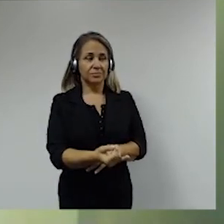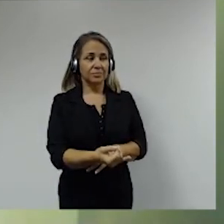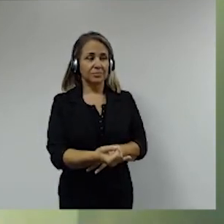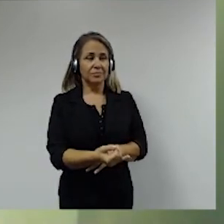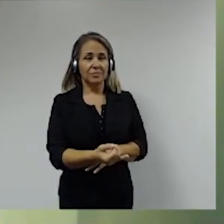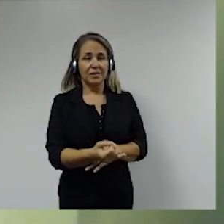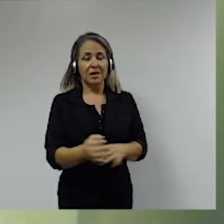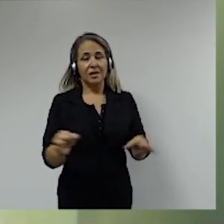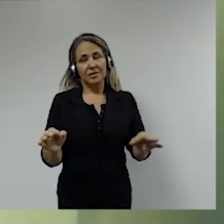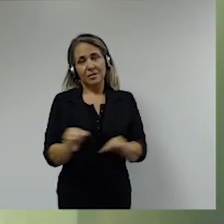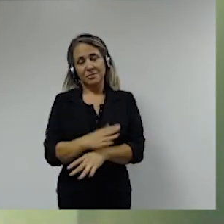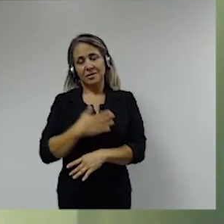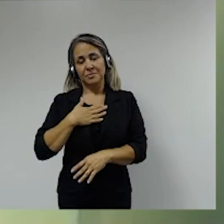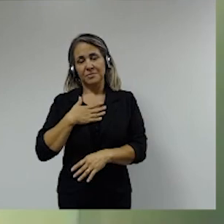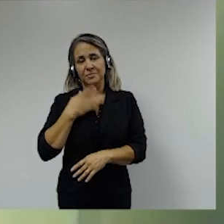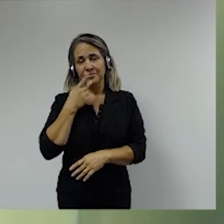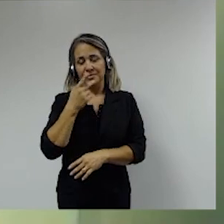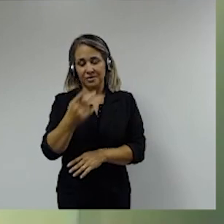Encerra por aqui a minha fala.